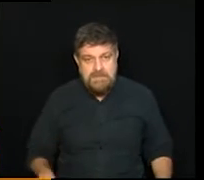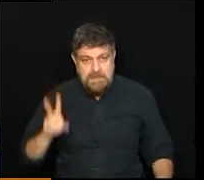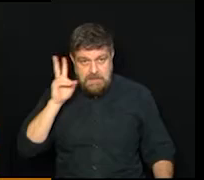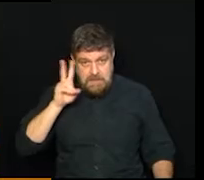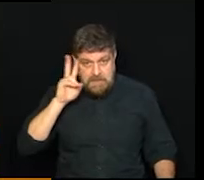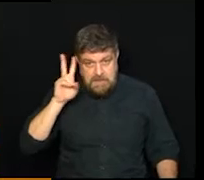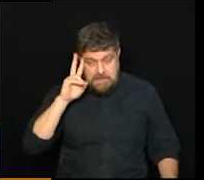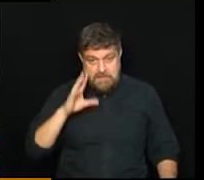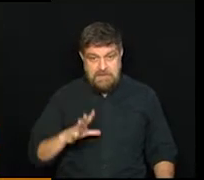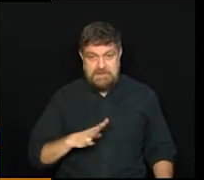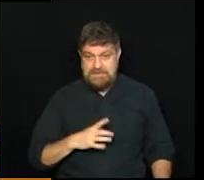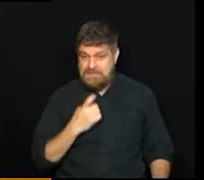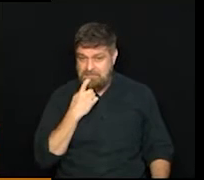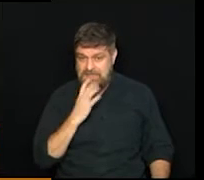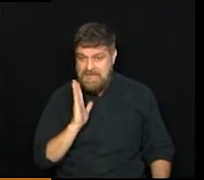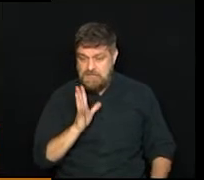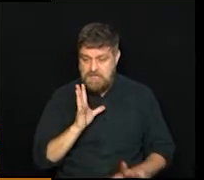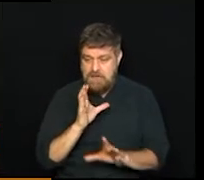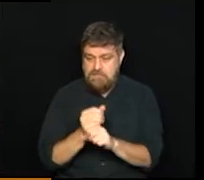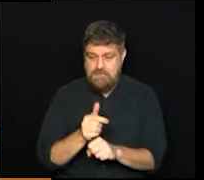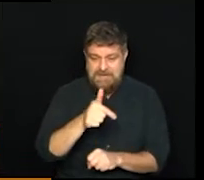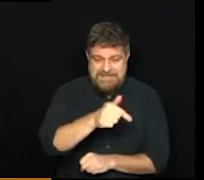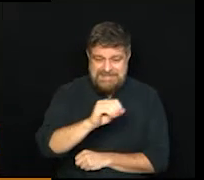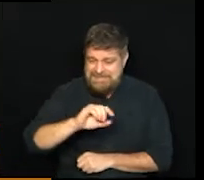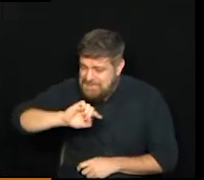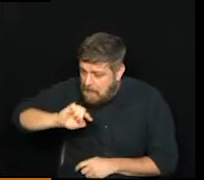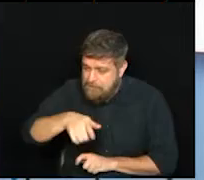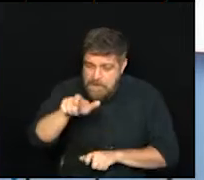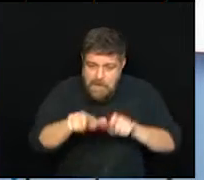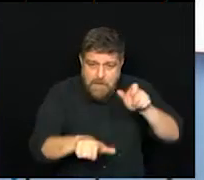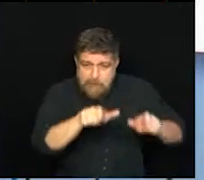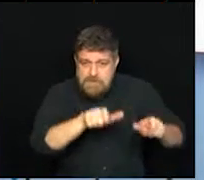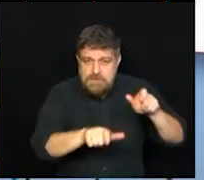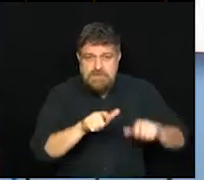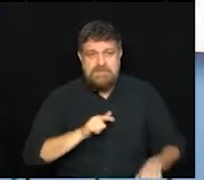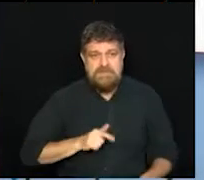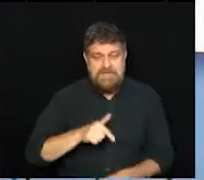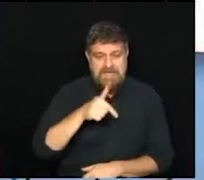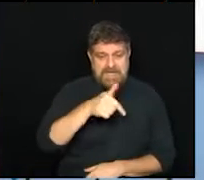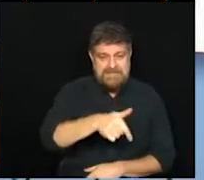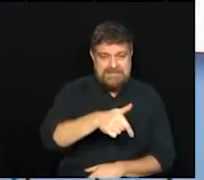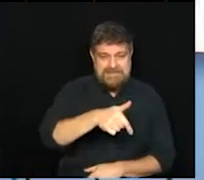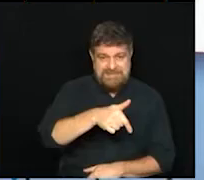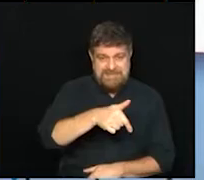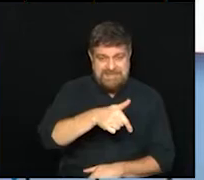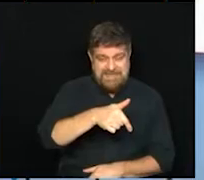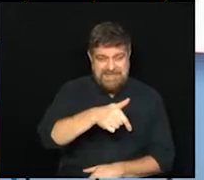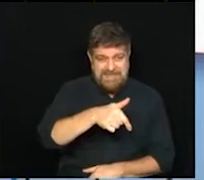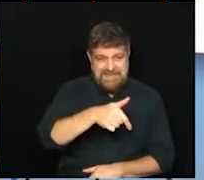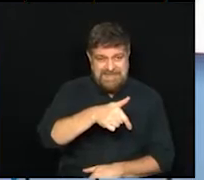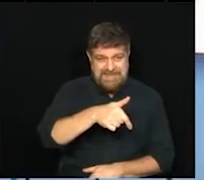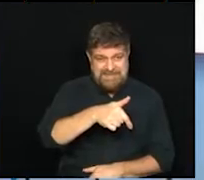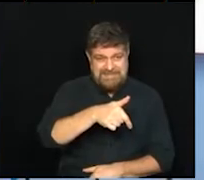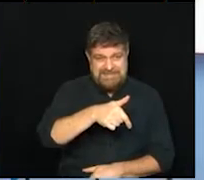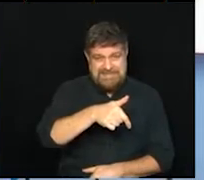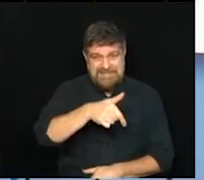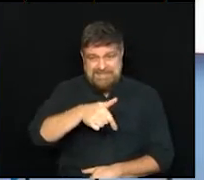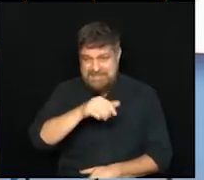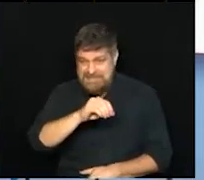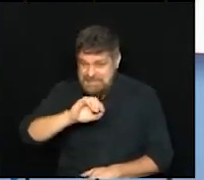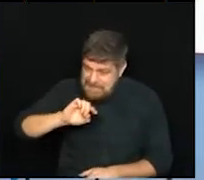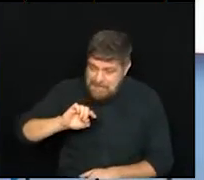que Campinas já vacinou mais de 700 mil pessoas. São 700.070 pessoas, das quais,